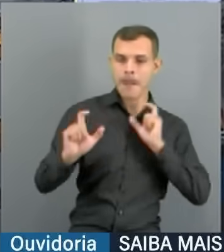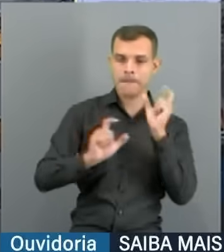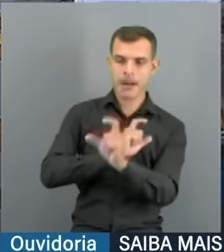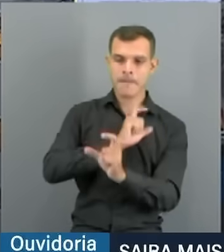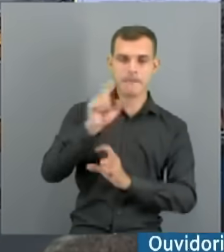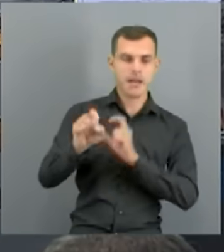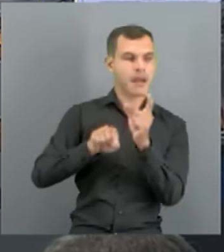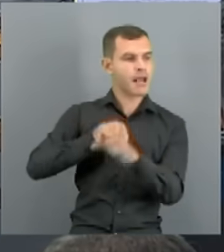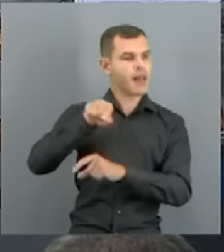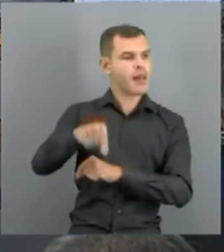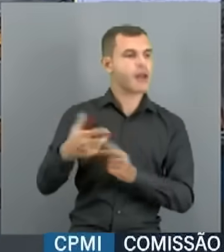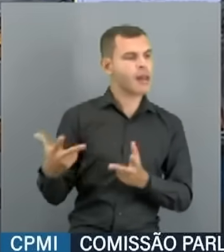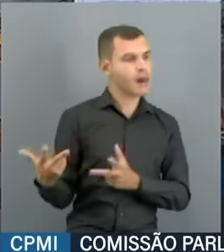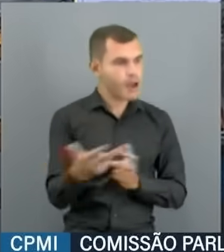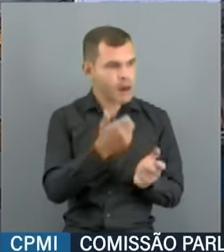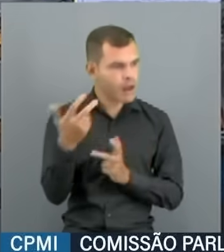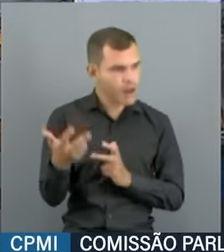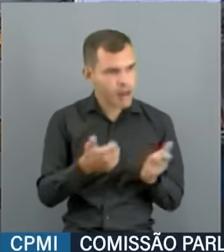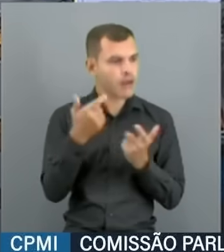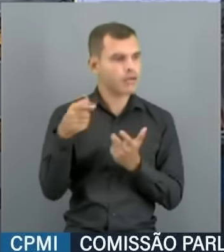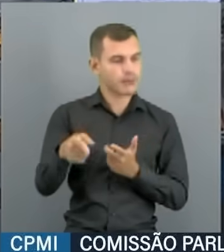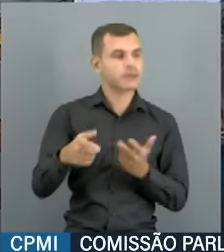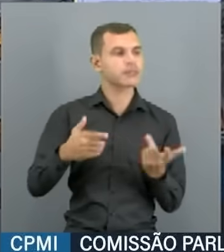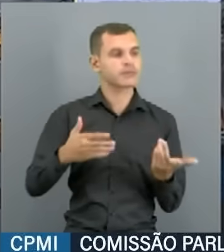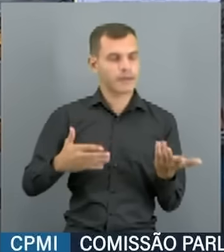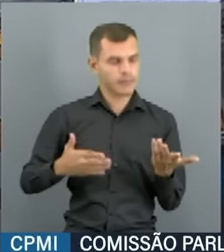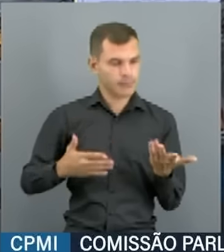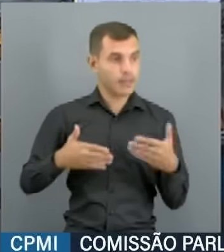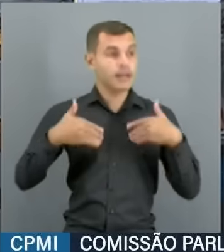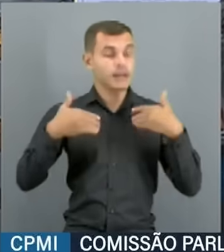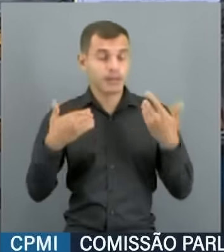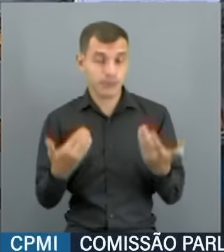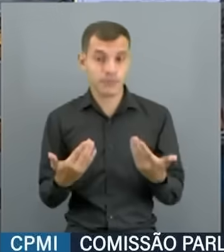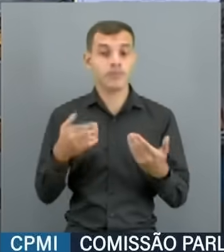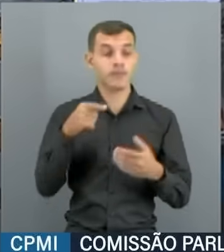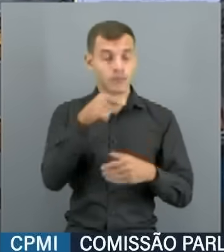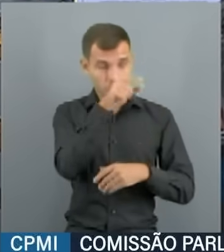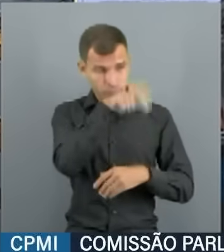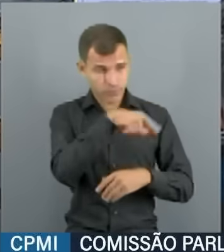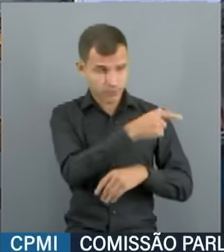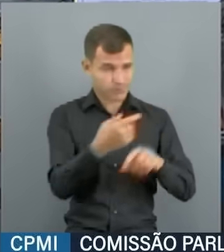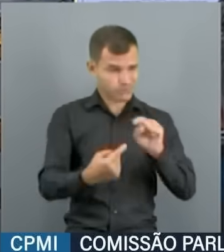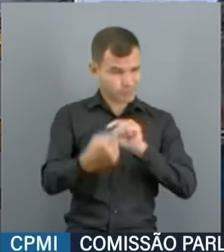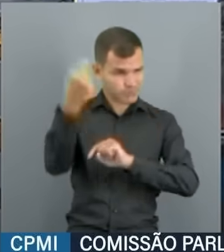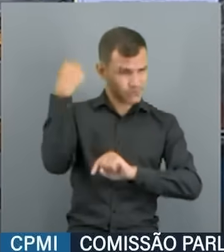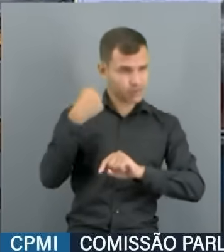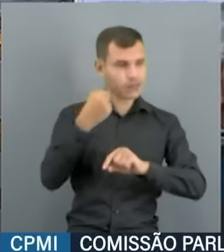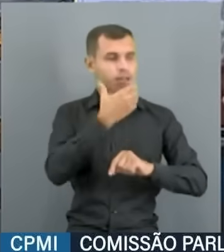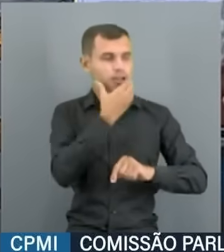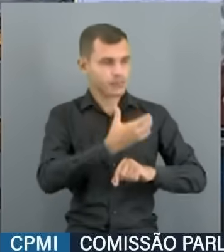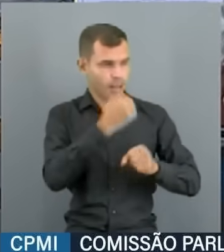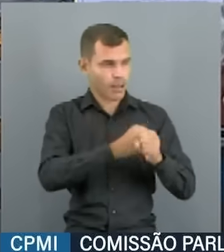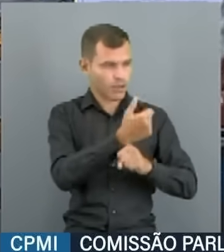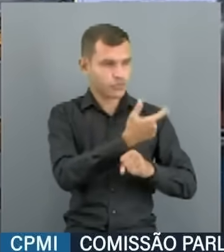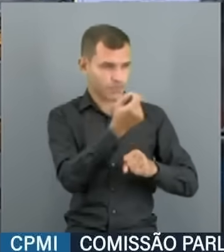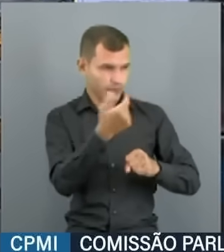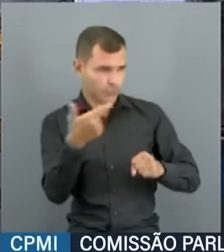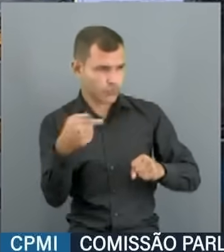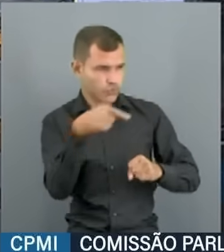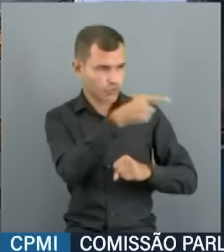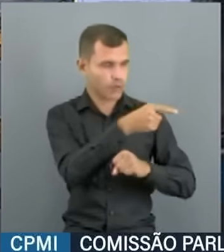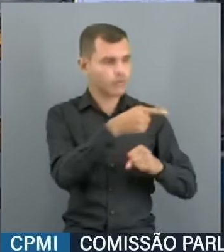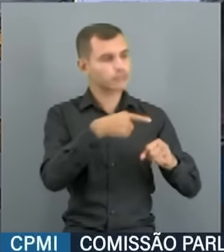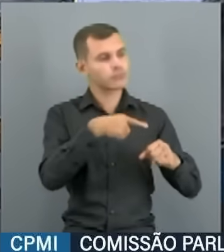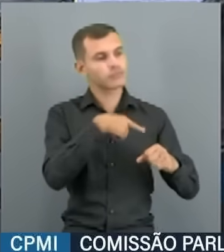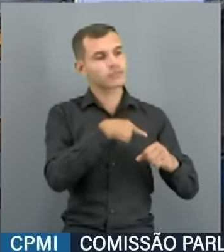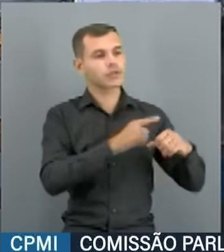verdade, sempre se referiam. E quando o senhor esteve no Palácio do Alvorada, lá em dezembro de 2022, o senhor sai no seu veículo e alguma